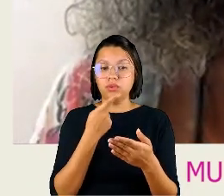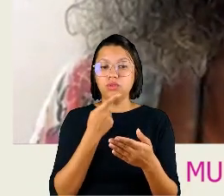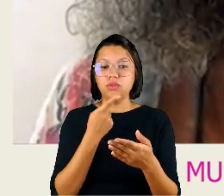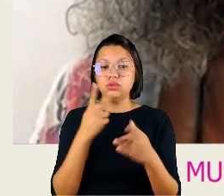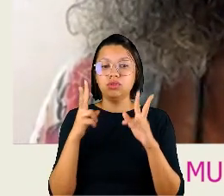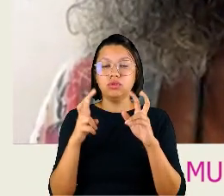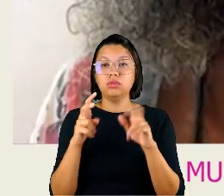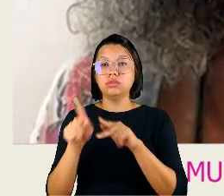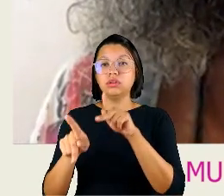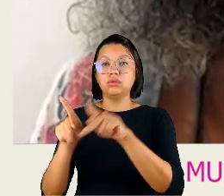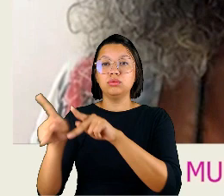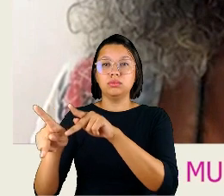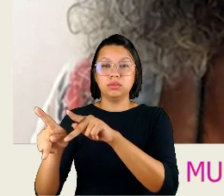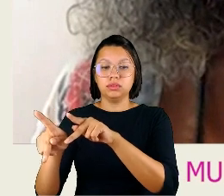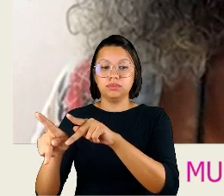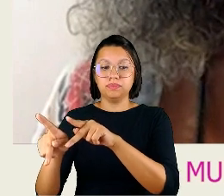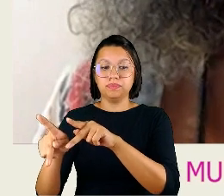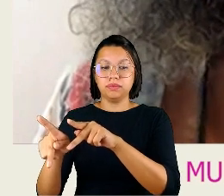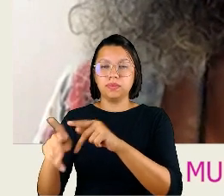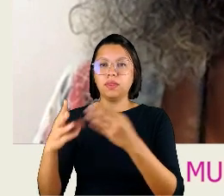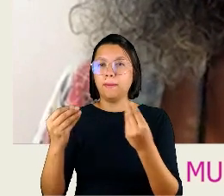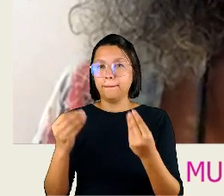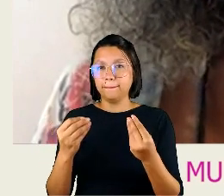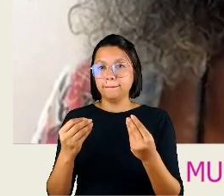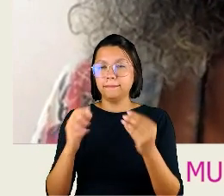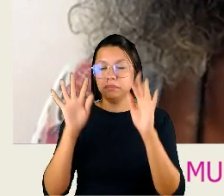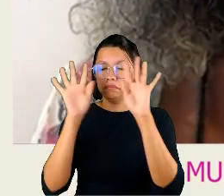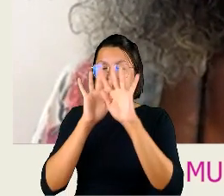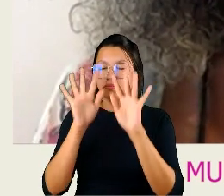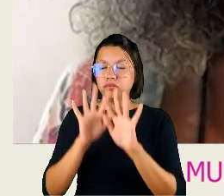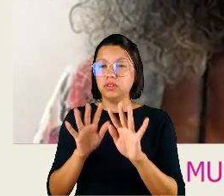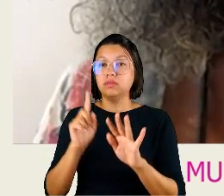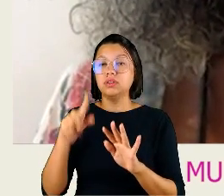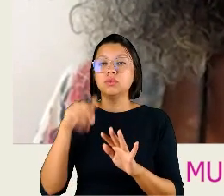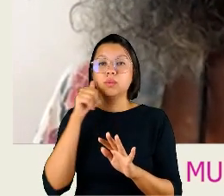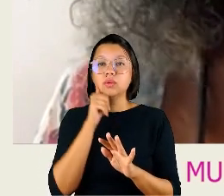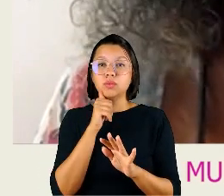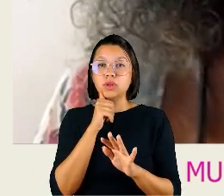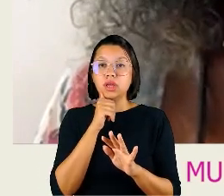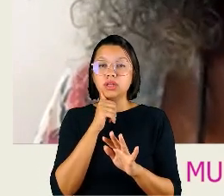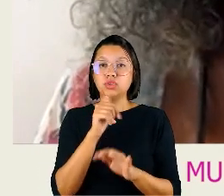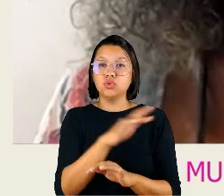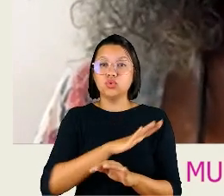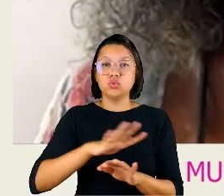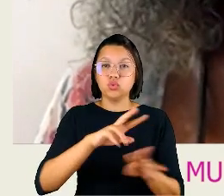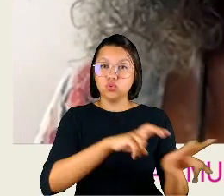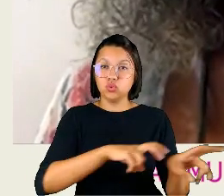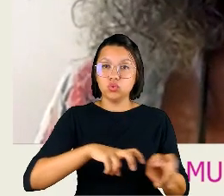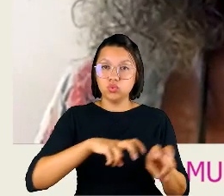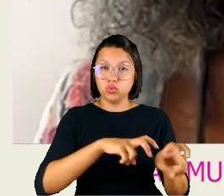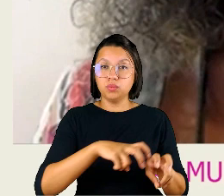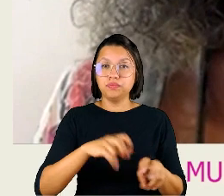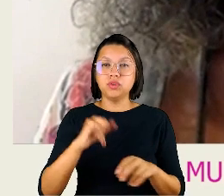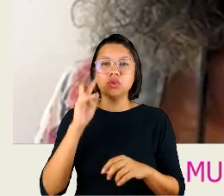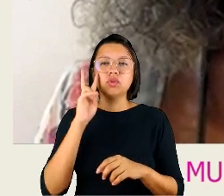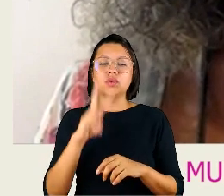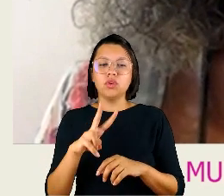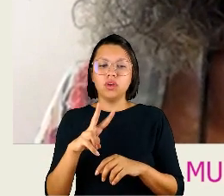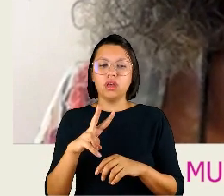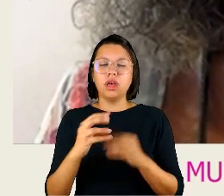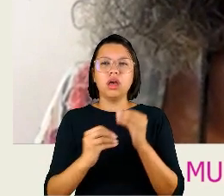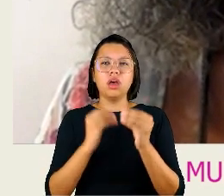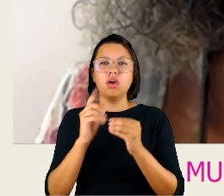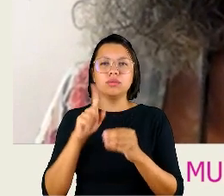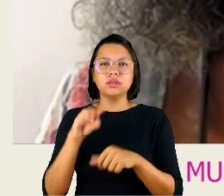uma população extremamente invisibilizada, que são as mulheres do campo. E se a gente for ver como